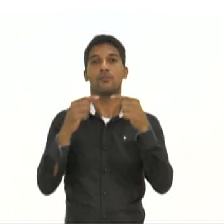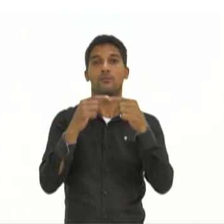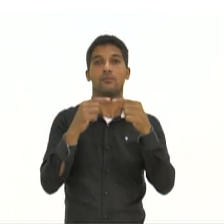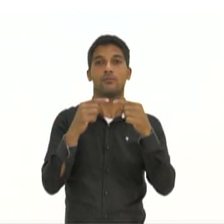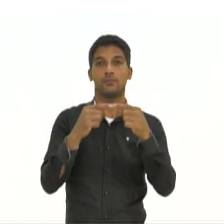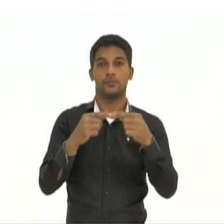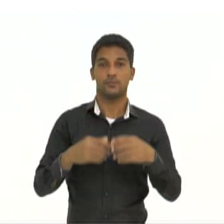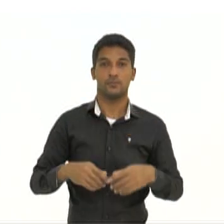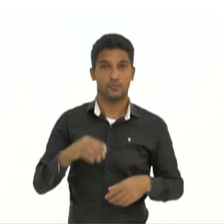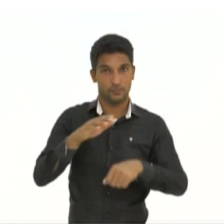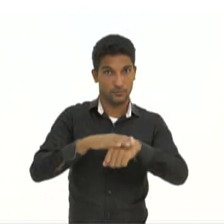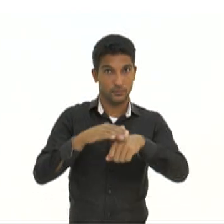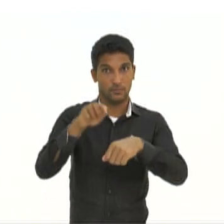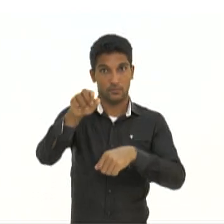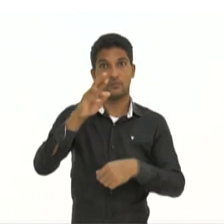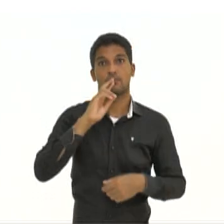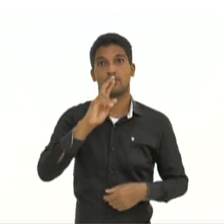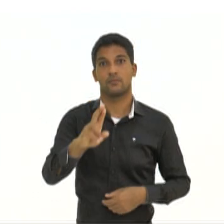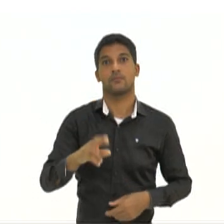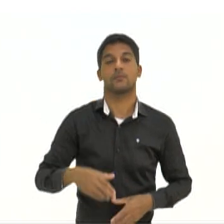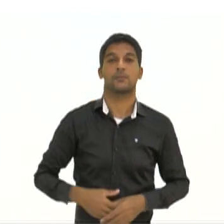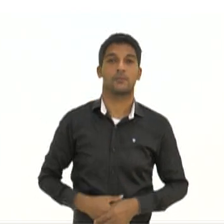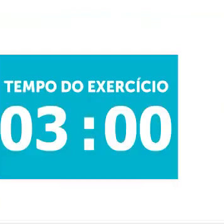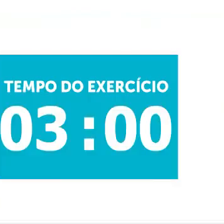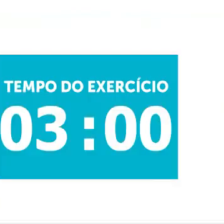mais apropriada? Um tempinho para vocês pensarem.